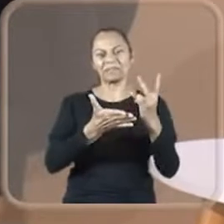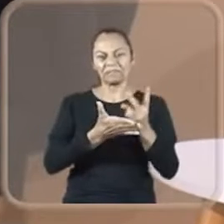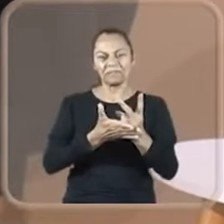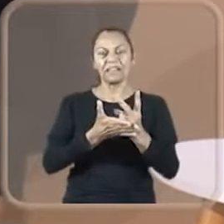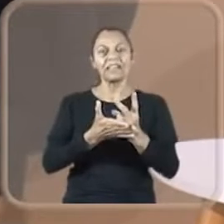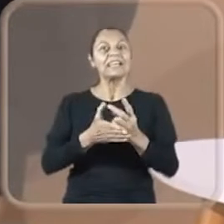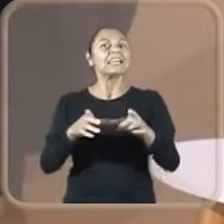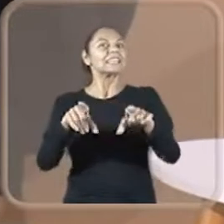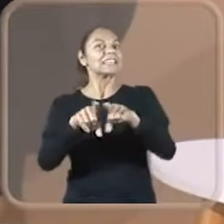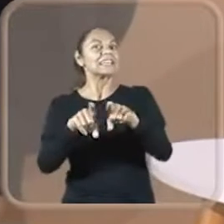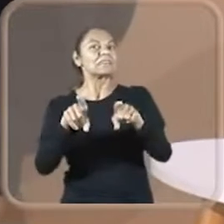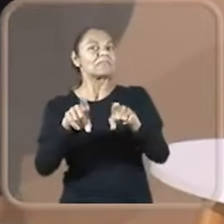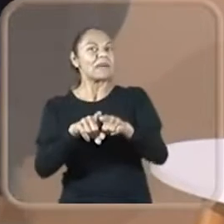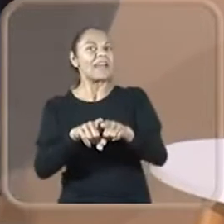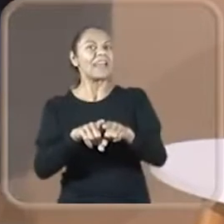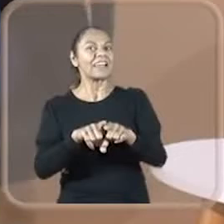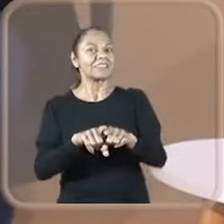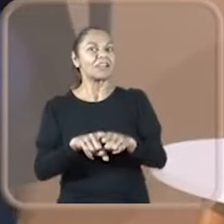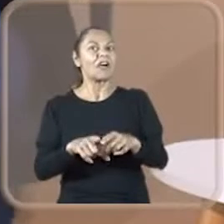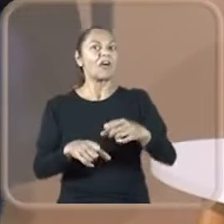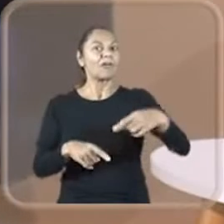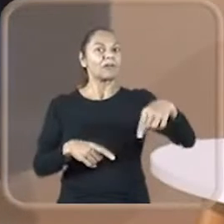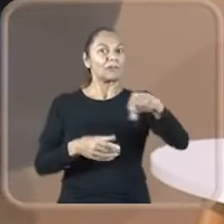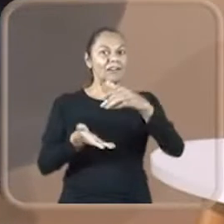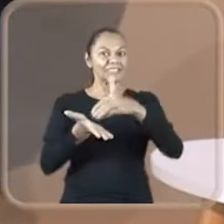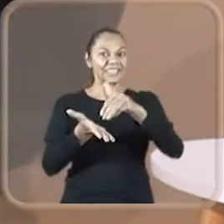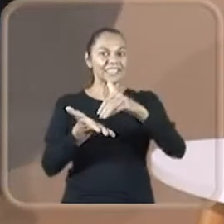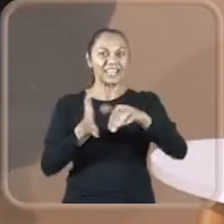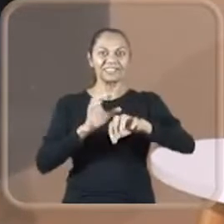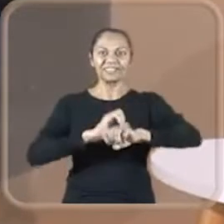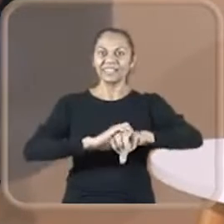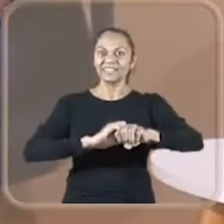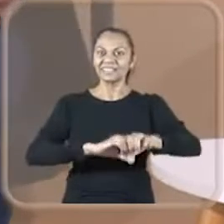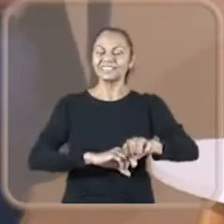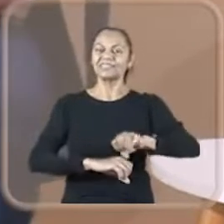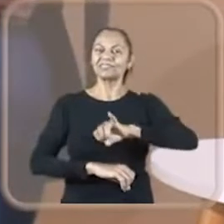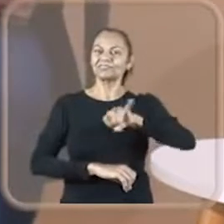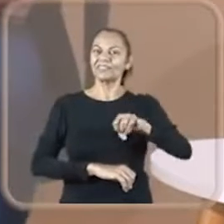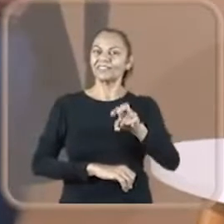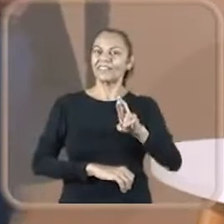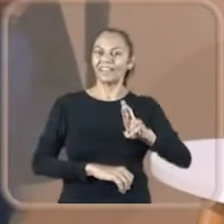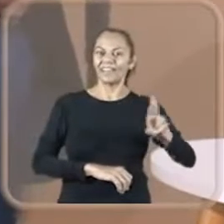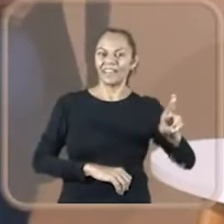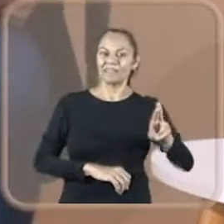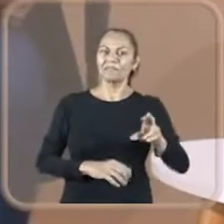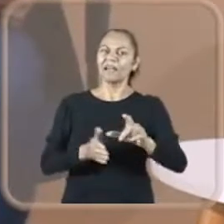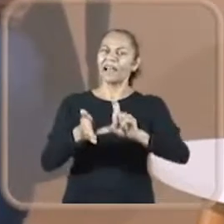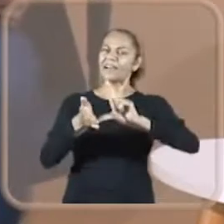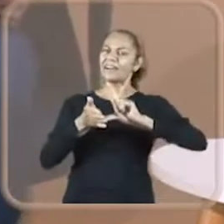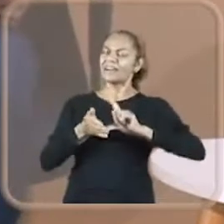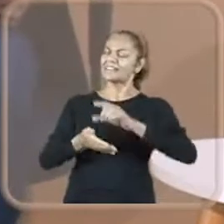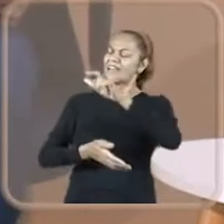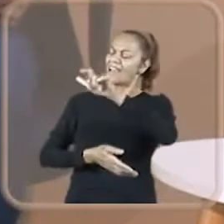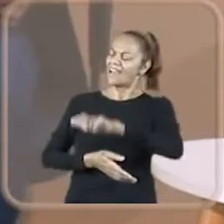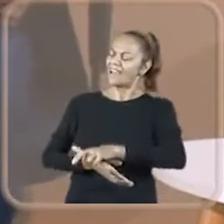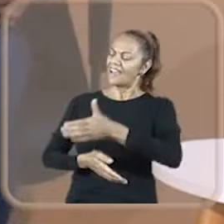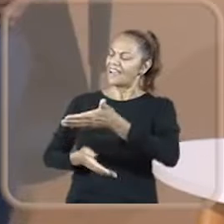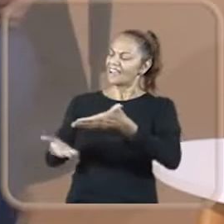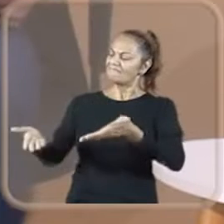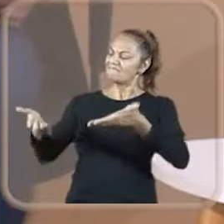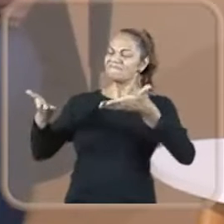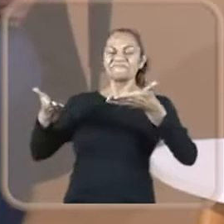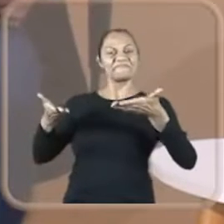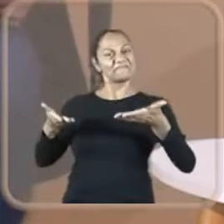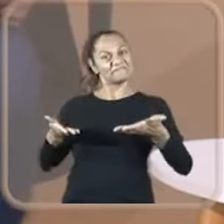de Conversa. Sejam todos bem-vindos, mas vamos conhecer rapidinho a doutora Patrícia Neves, que gentilmente atendeu o nosso pedido e está aqui conosco